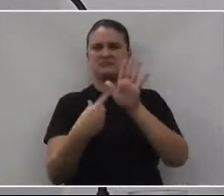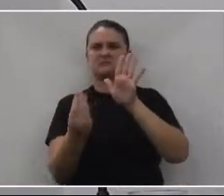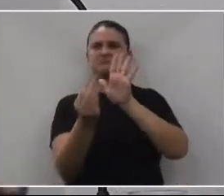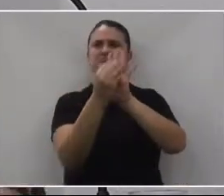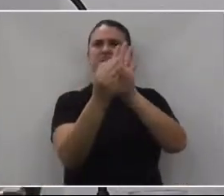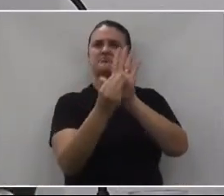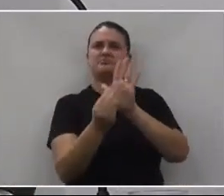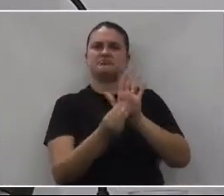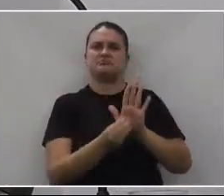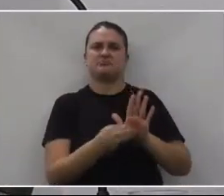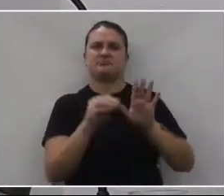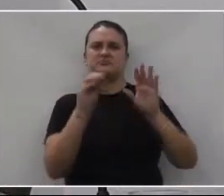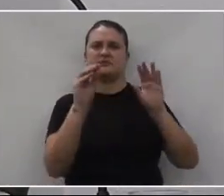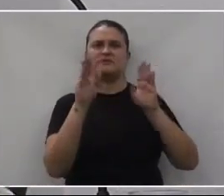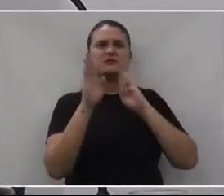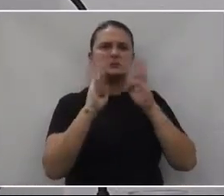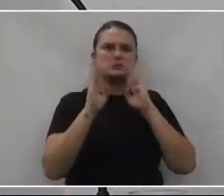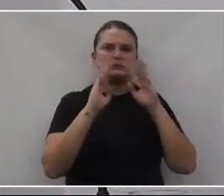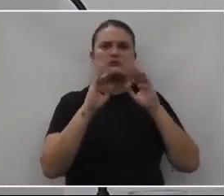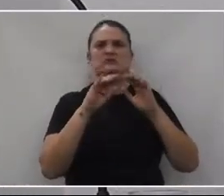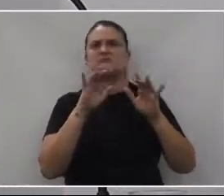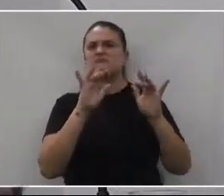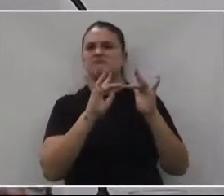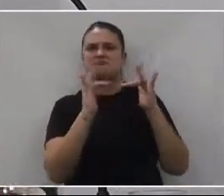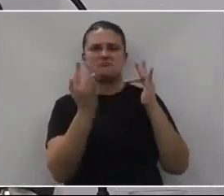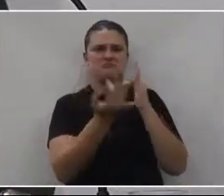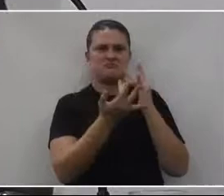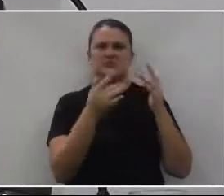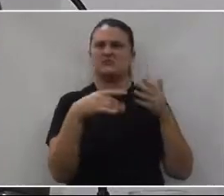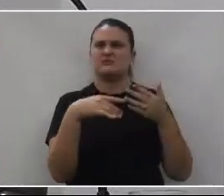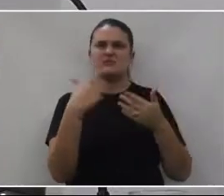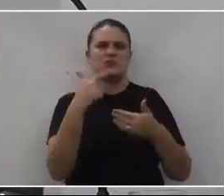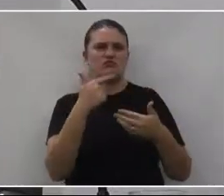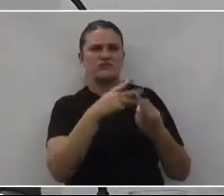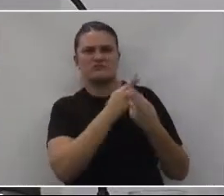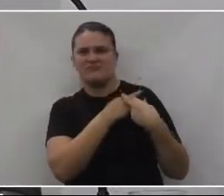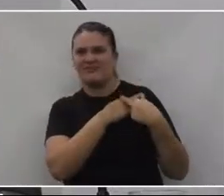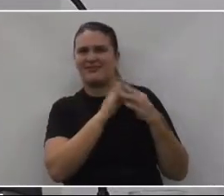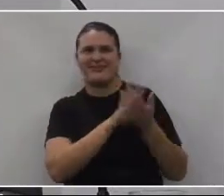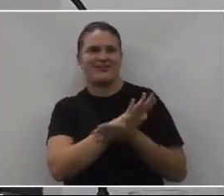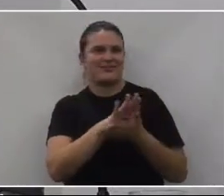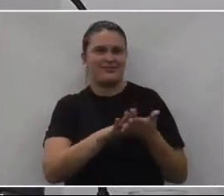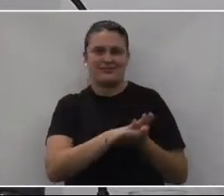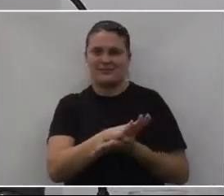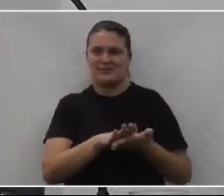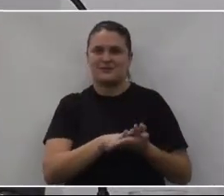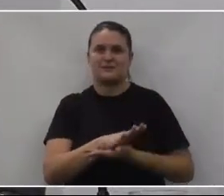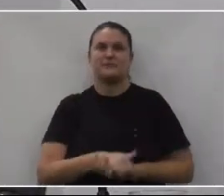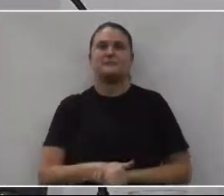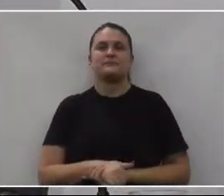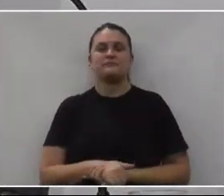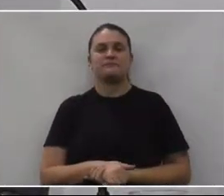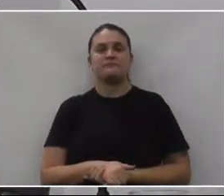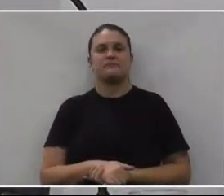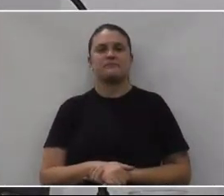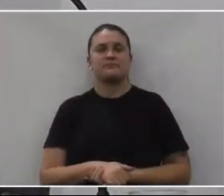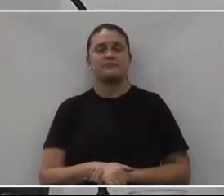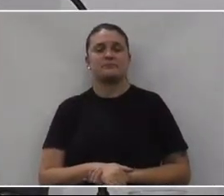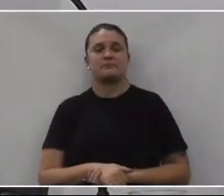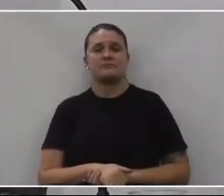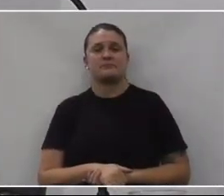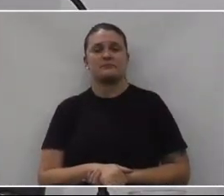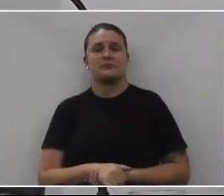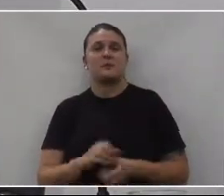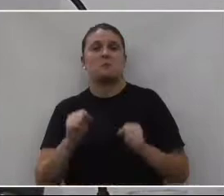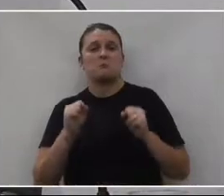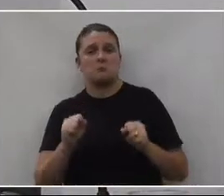a tecer comentários de forma irresponsáveis nas redes de comunicação. E isso